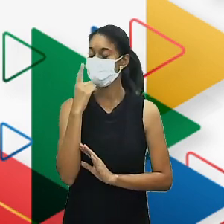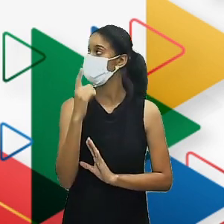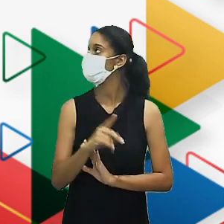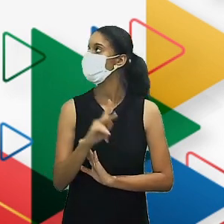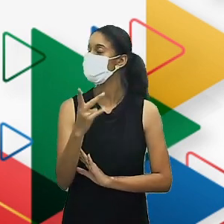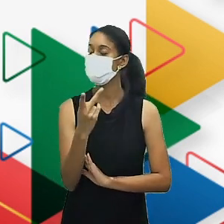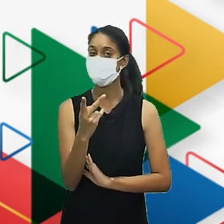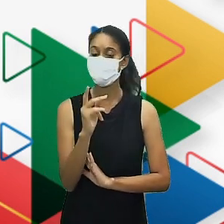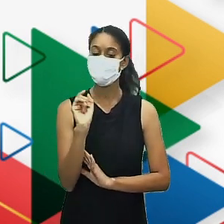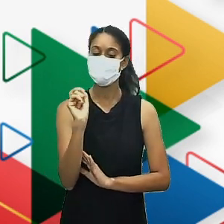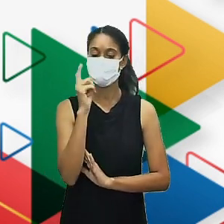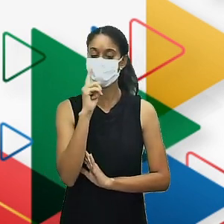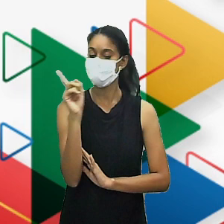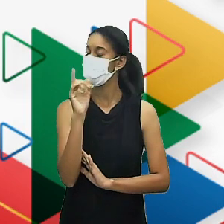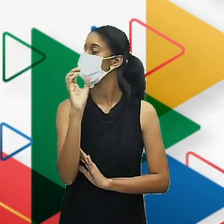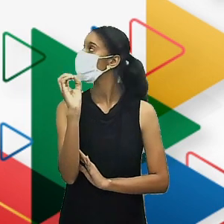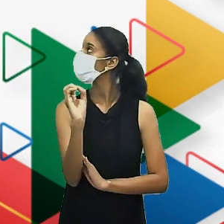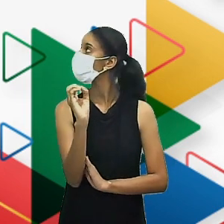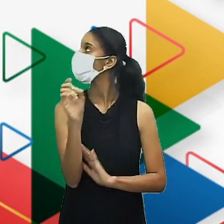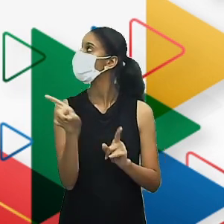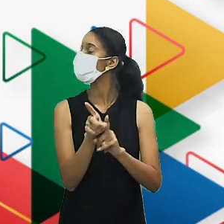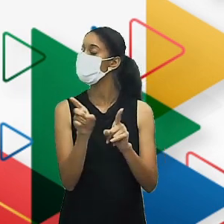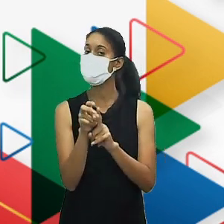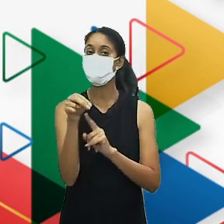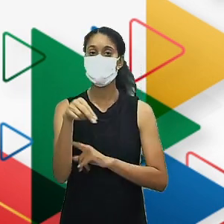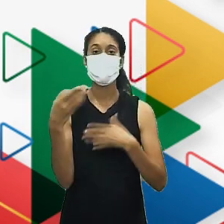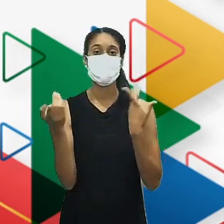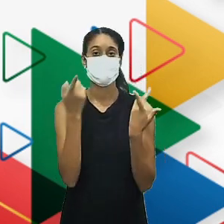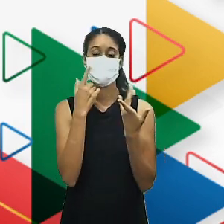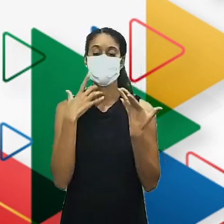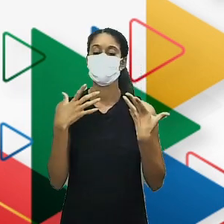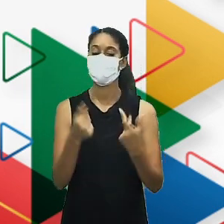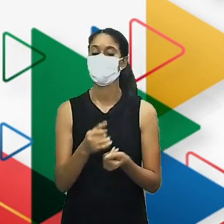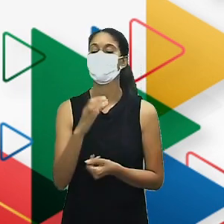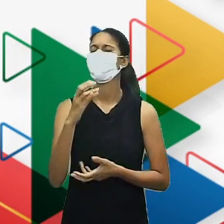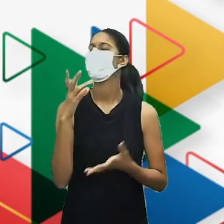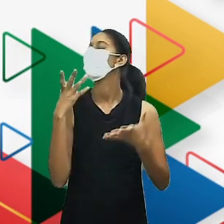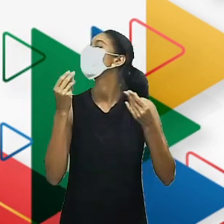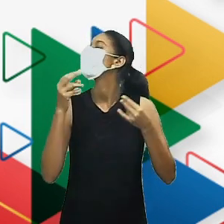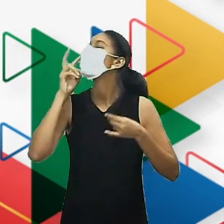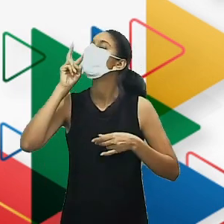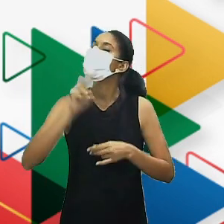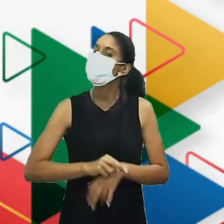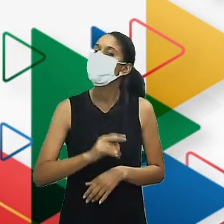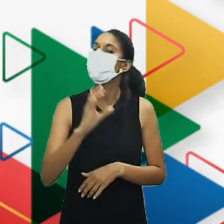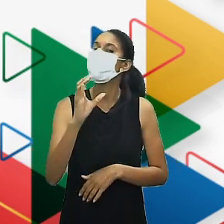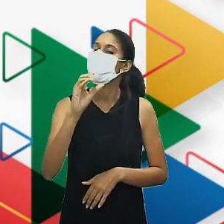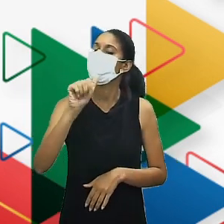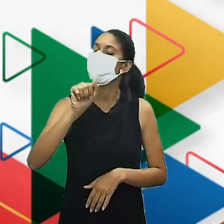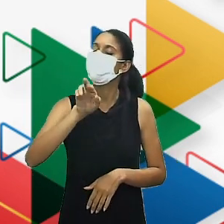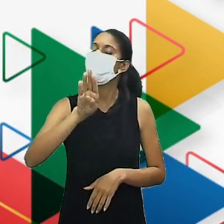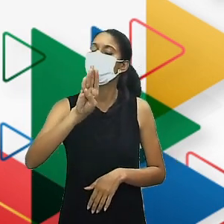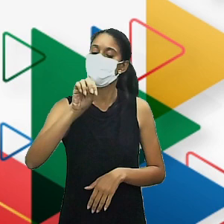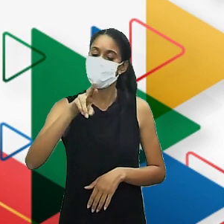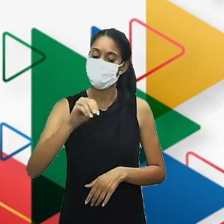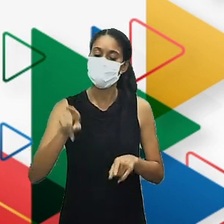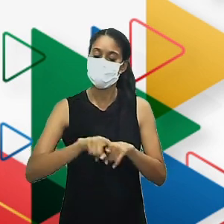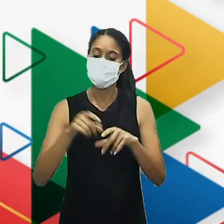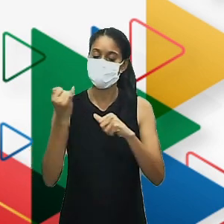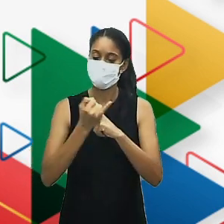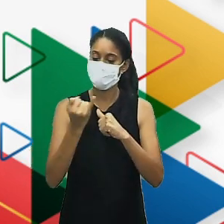O ar que eu respiro, oxigênio e N2. O carbono, que vai aparecer muito nos processos, 0 também. Os metais,